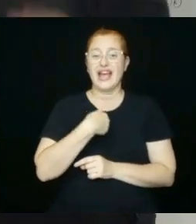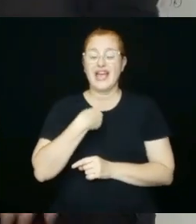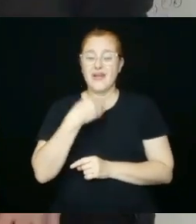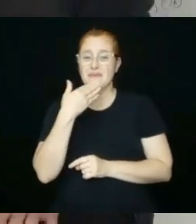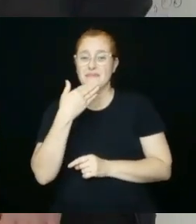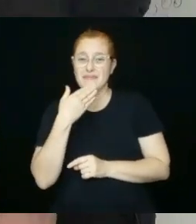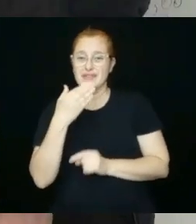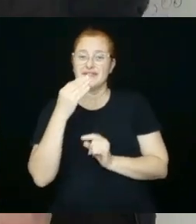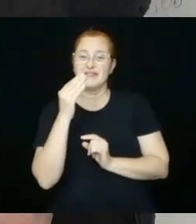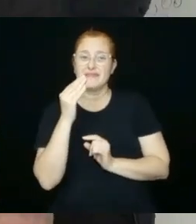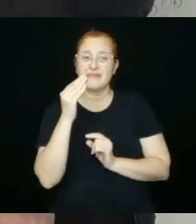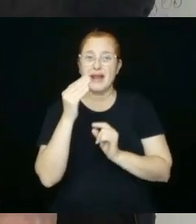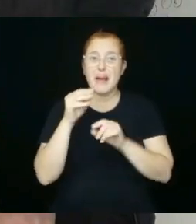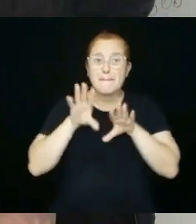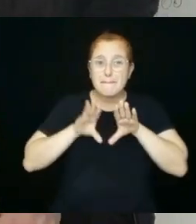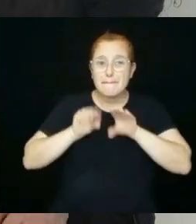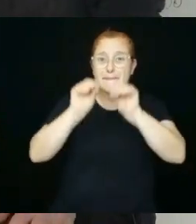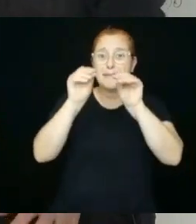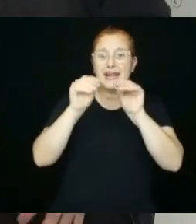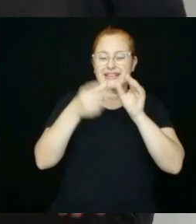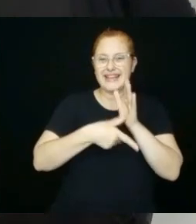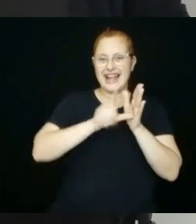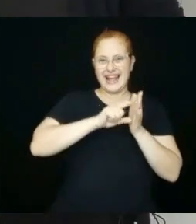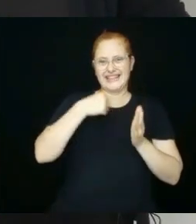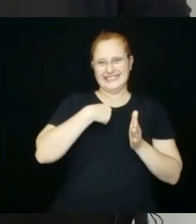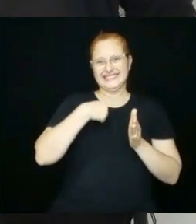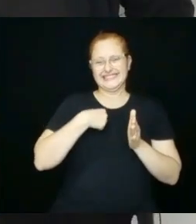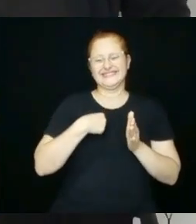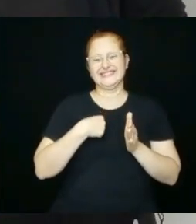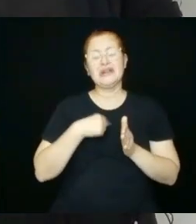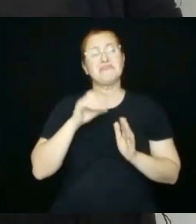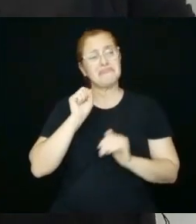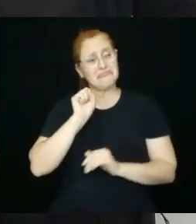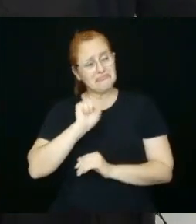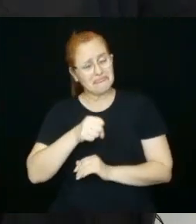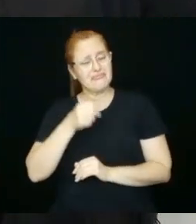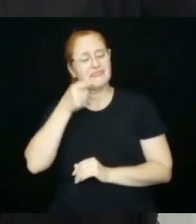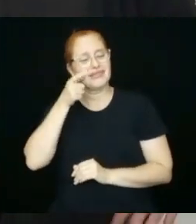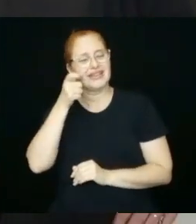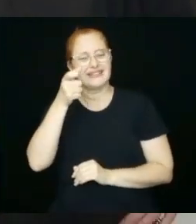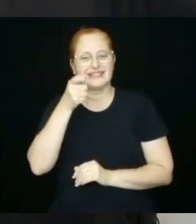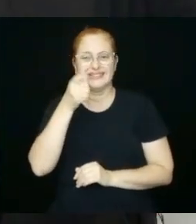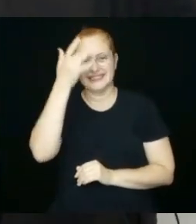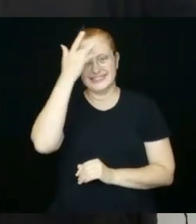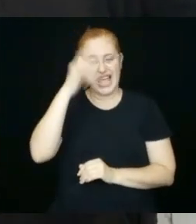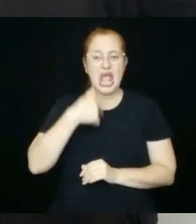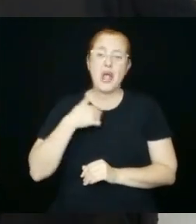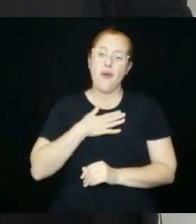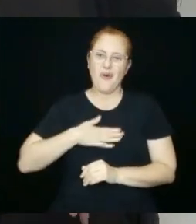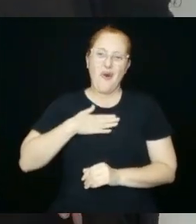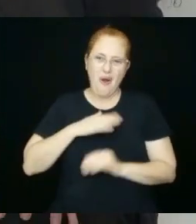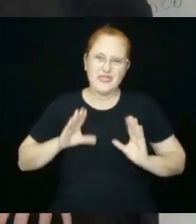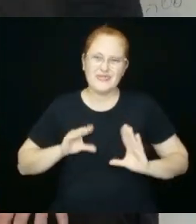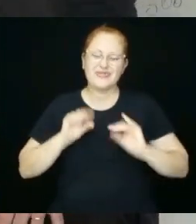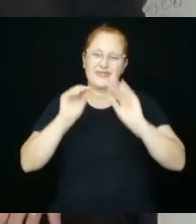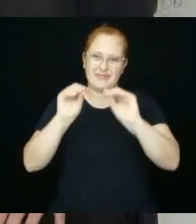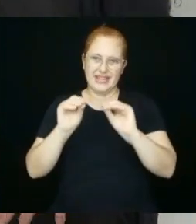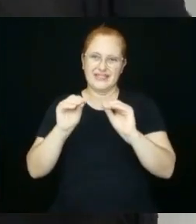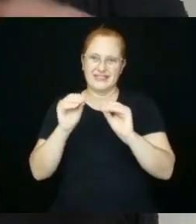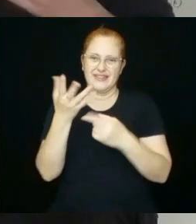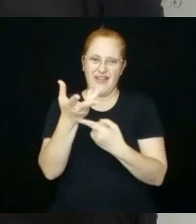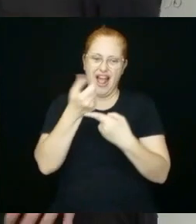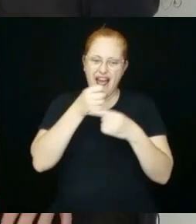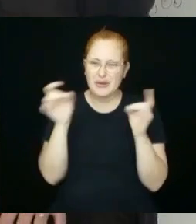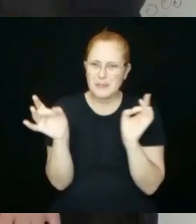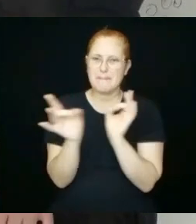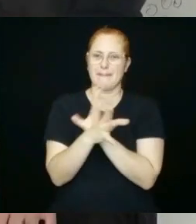em cima, talvez fosse mais. Interessante. Sei lá, eu gosto de mexer numa coisa